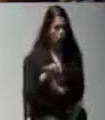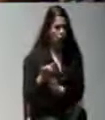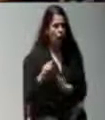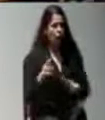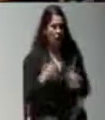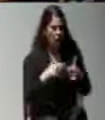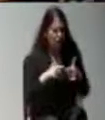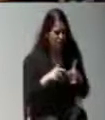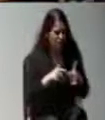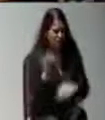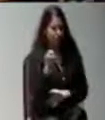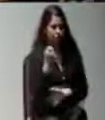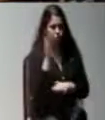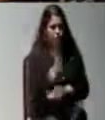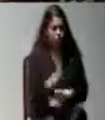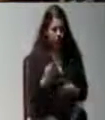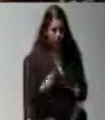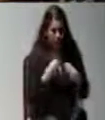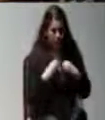corpo. Não assegura autonomia,